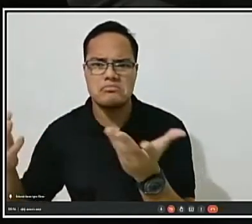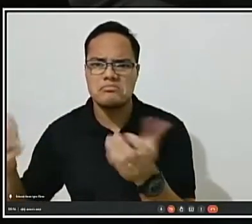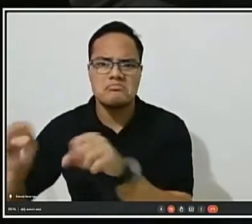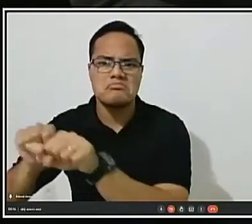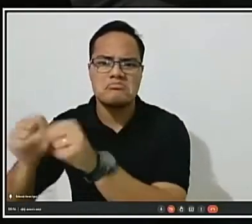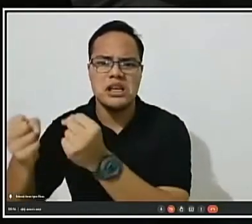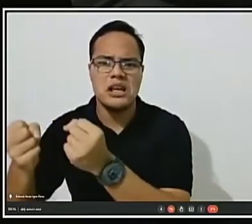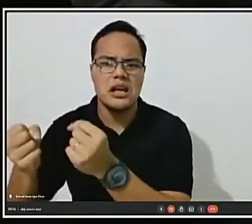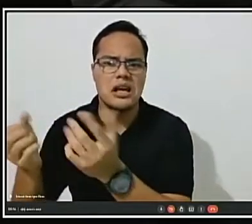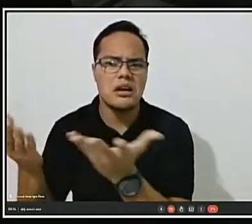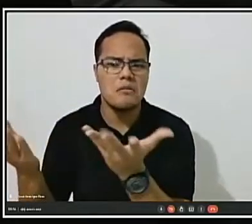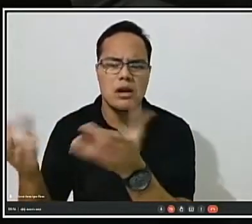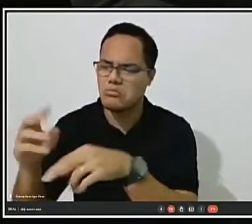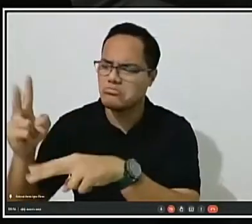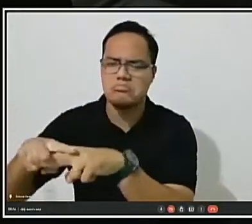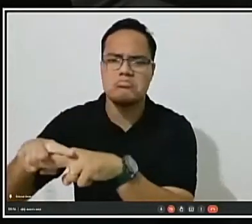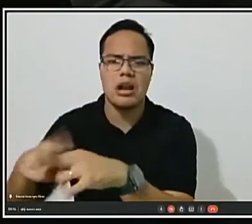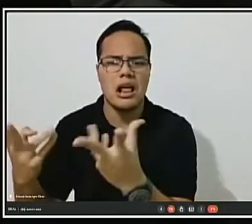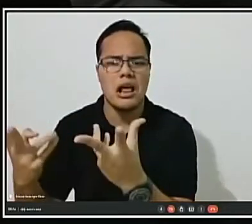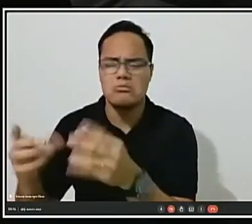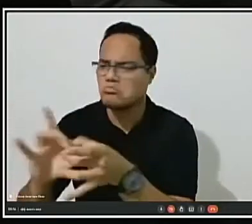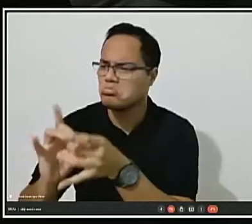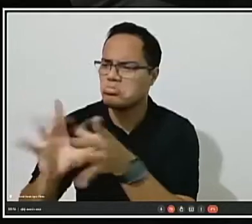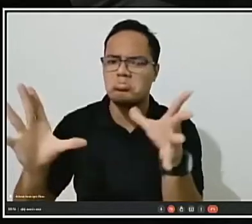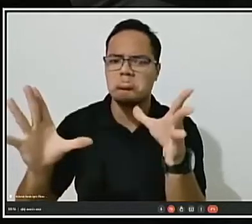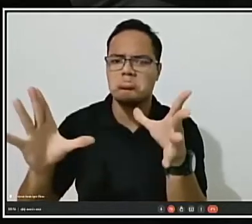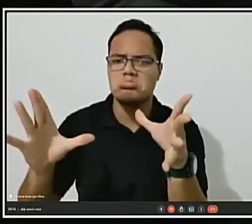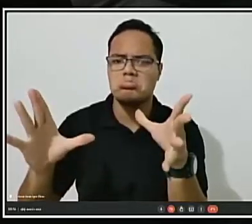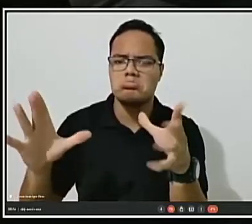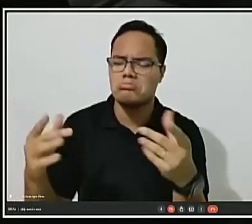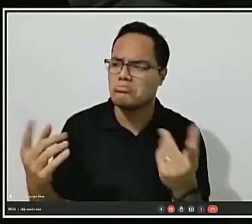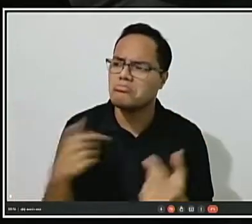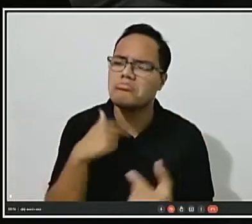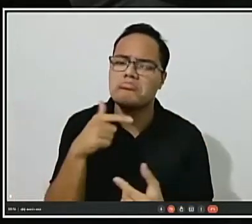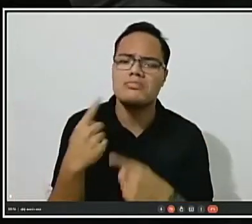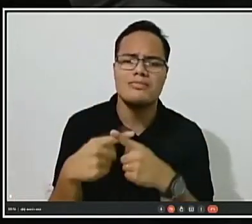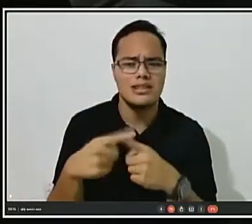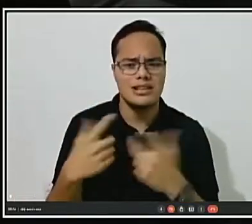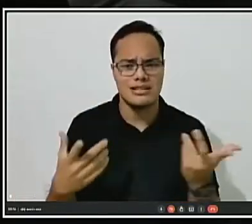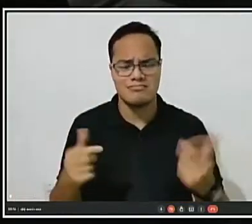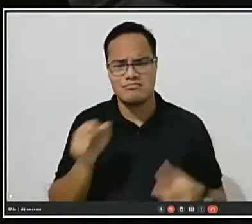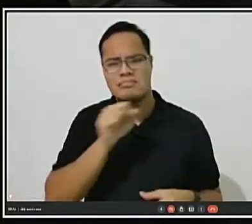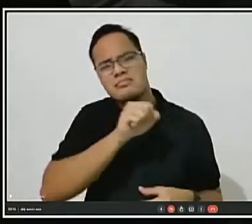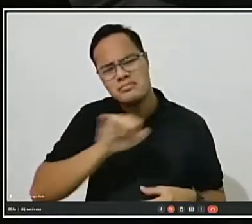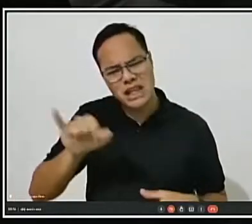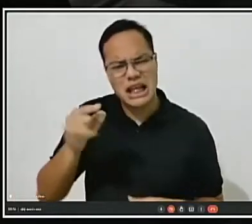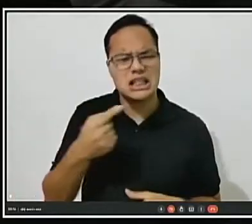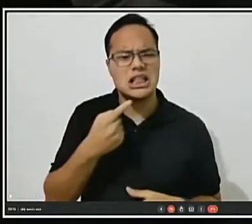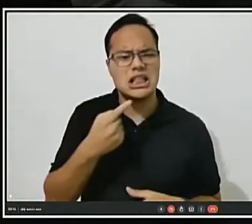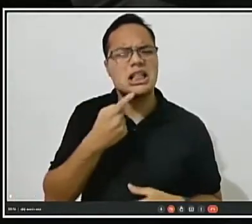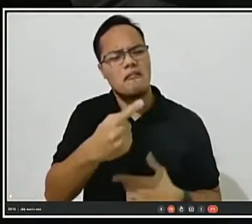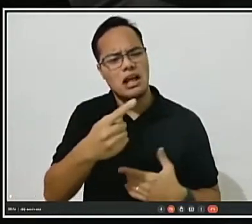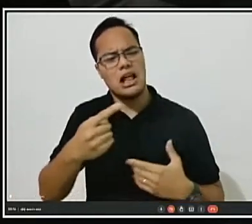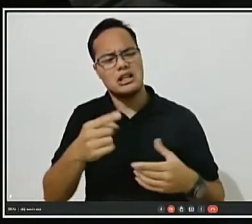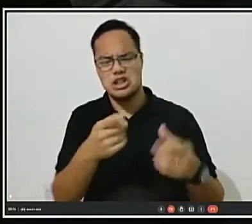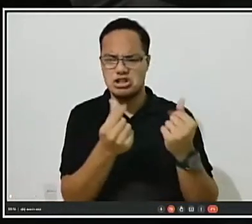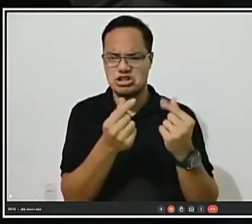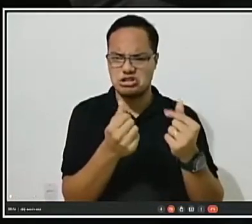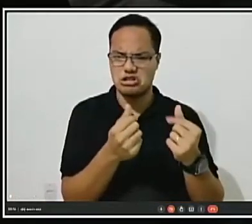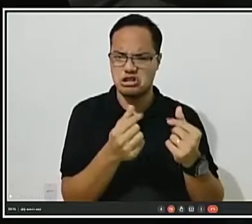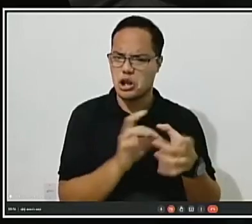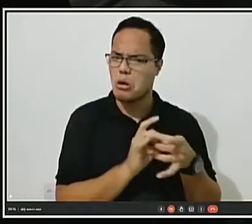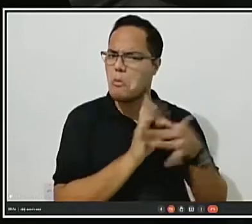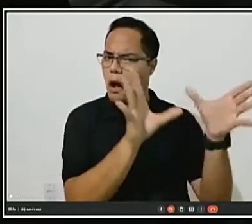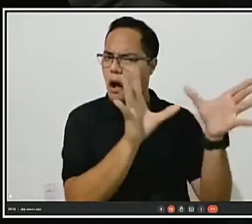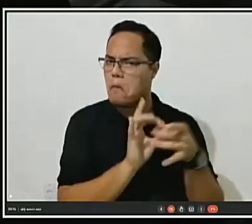caminhão? Já que o senhor vem se vangloriar de liberação de dinheiro para isso, para aquilo, então, senhor prefeito, a primeira